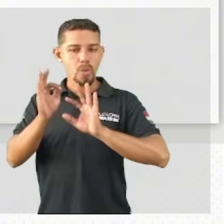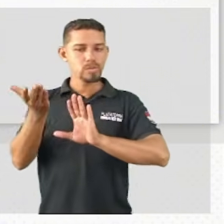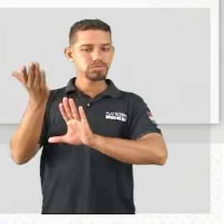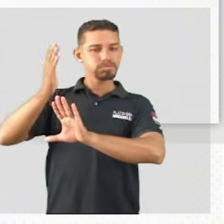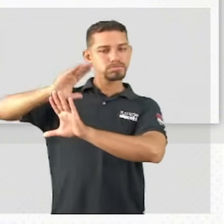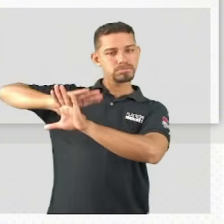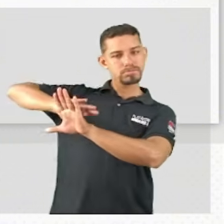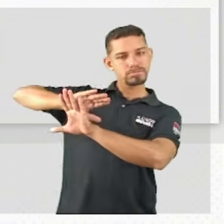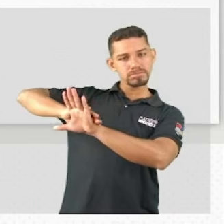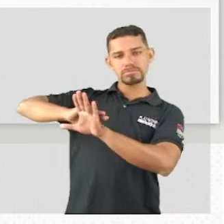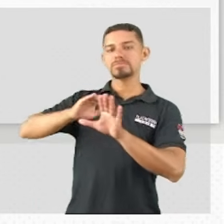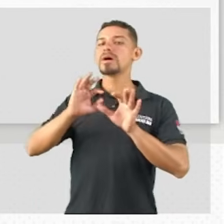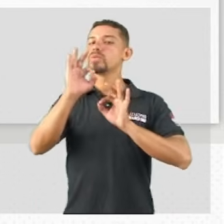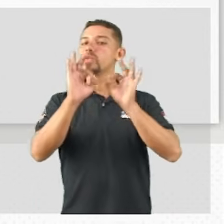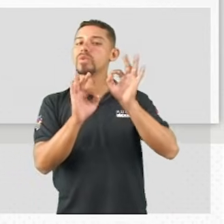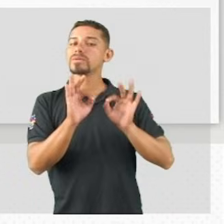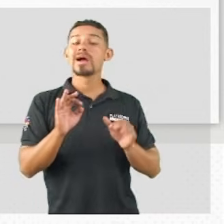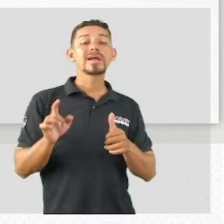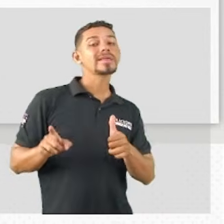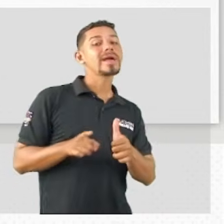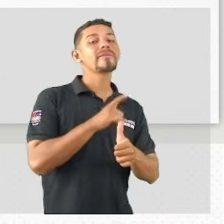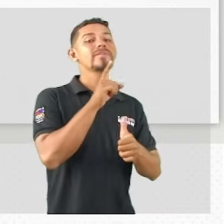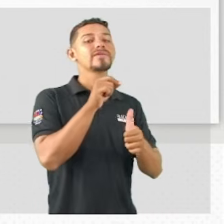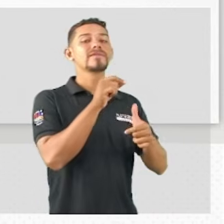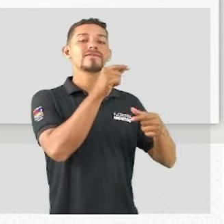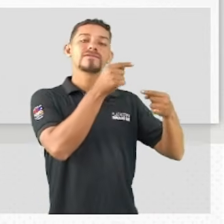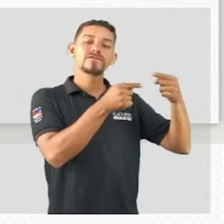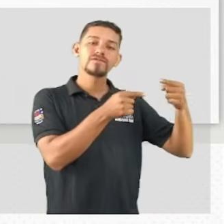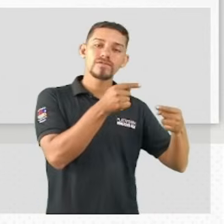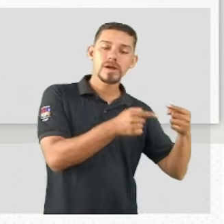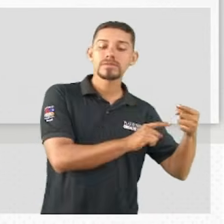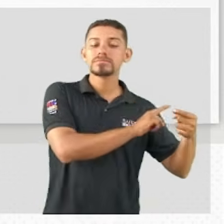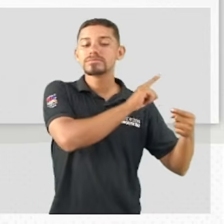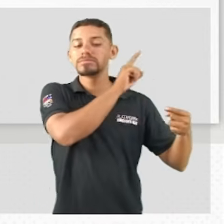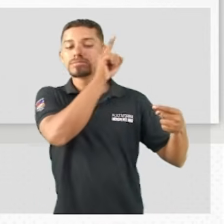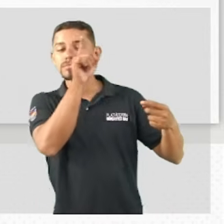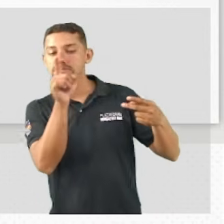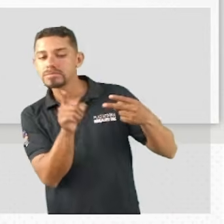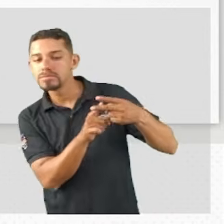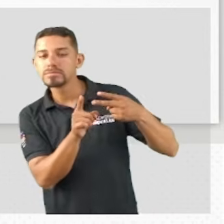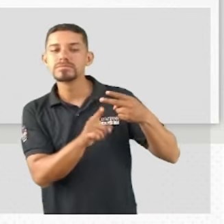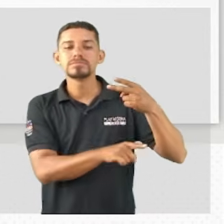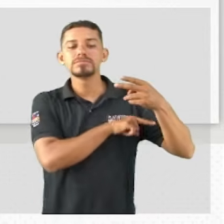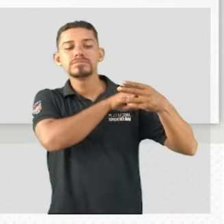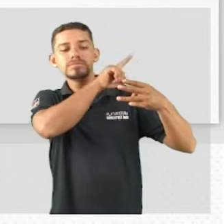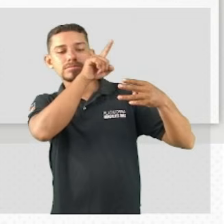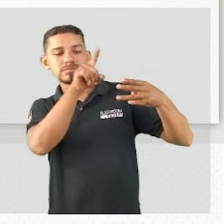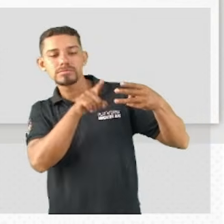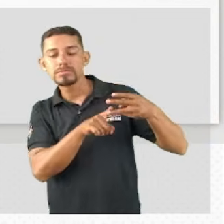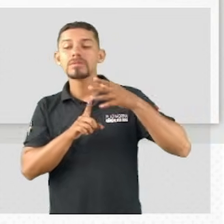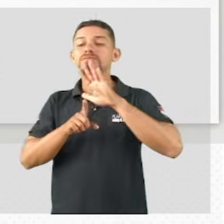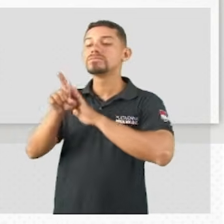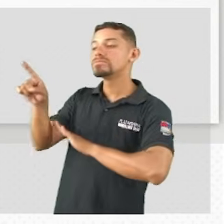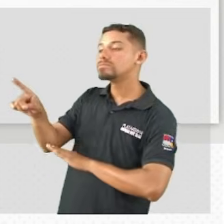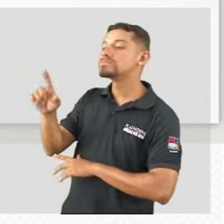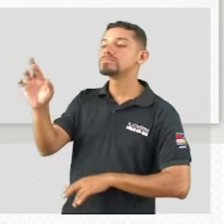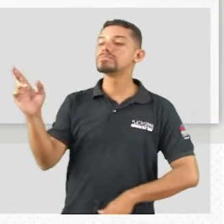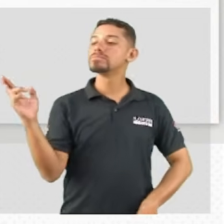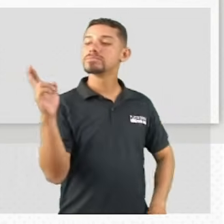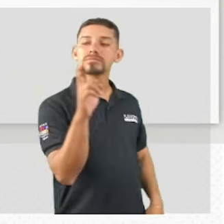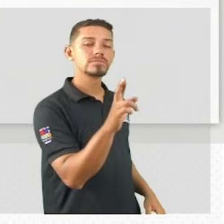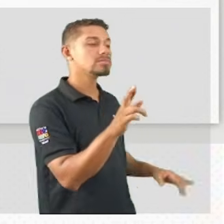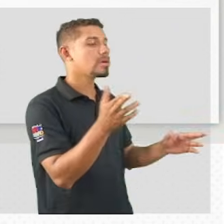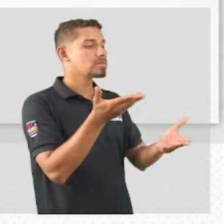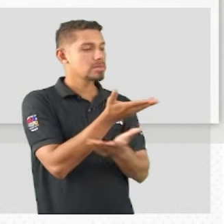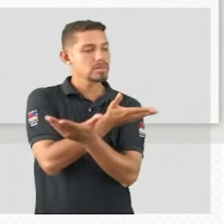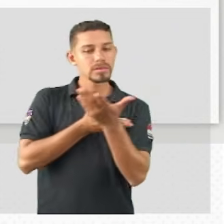quem fala, quem vai falar primeiro, quem vai falar depois, quem vai refutar, quem vai contra-argumentar. Então ali eu tenho